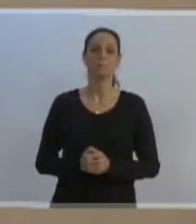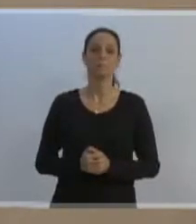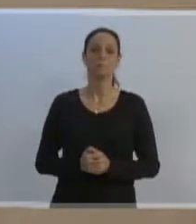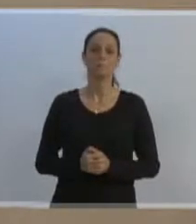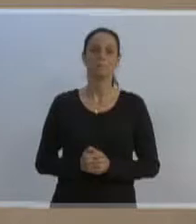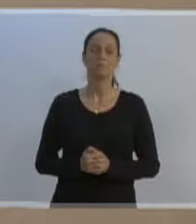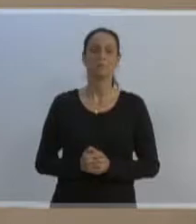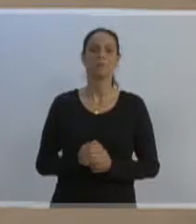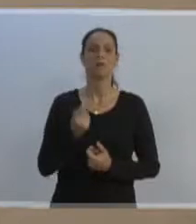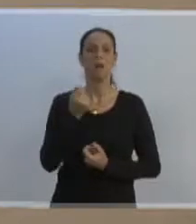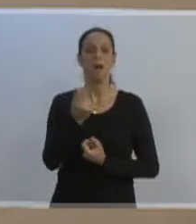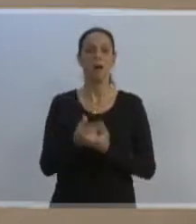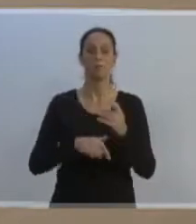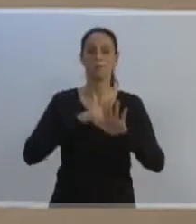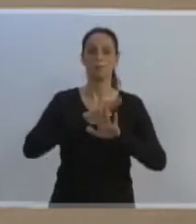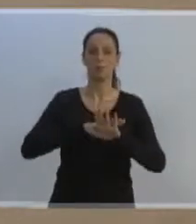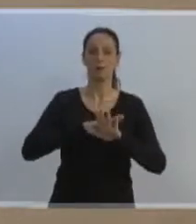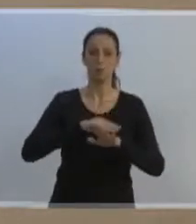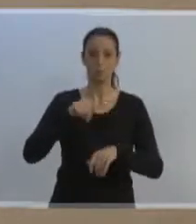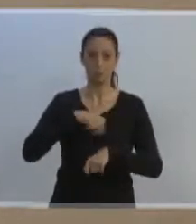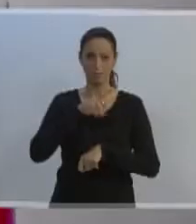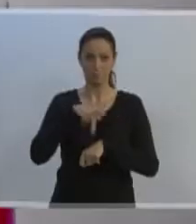de alguns ideólogos do nosso país,